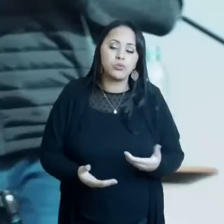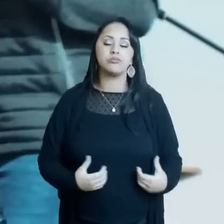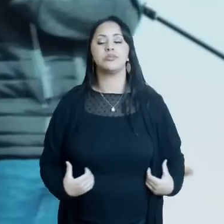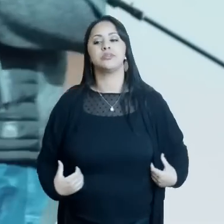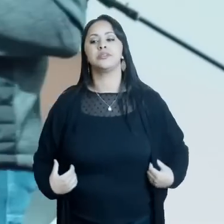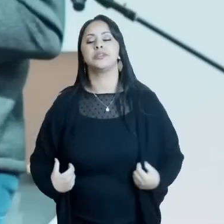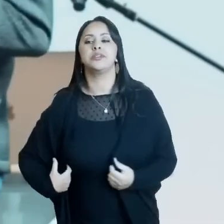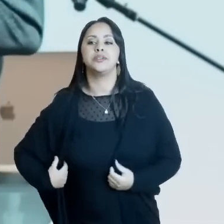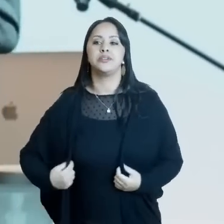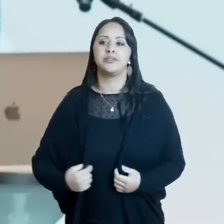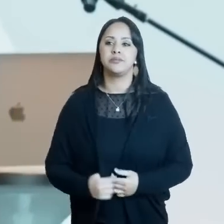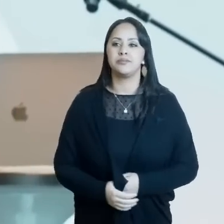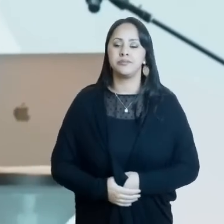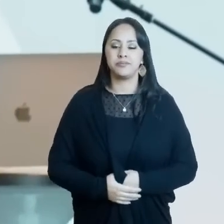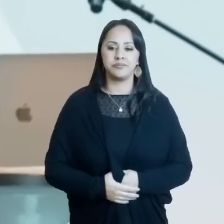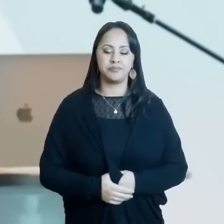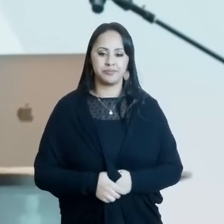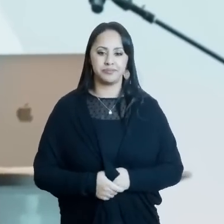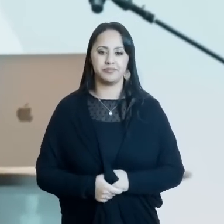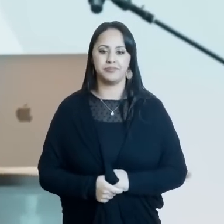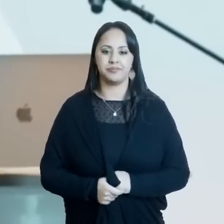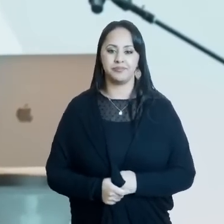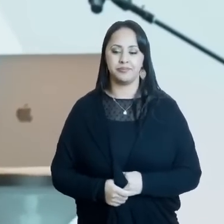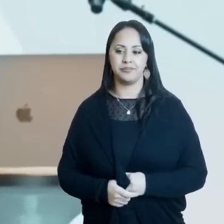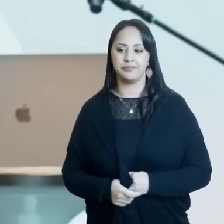Aline chamou aqui, ó.